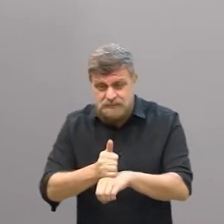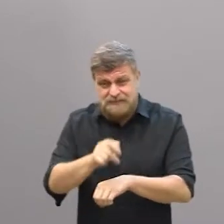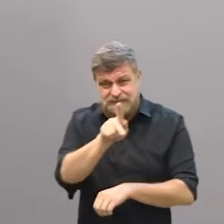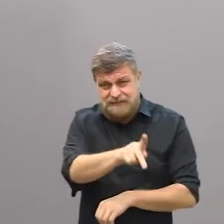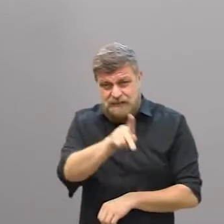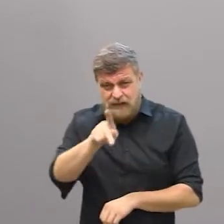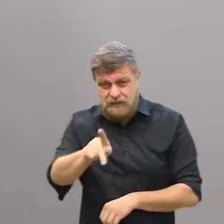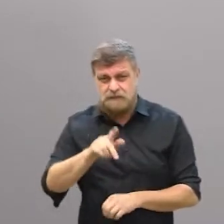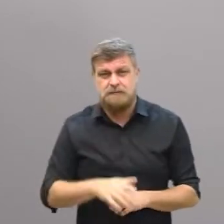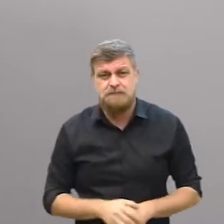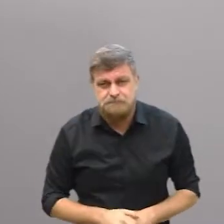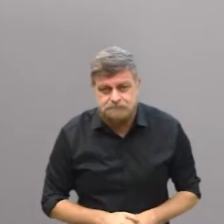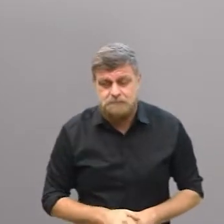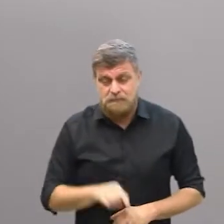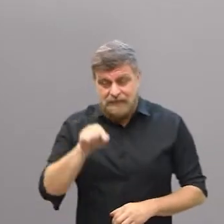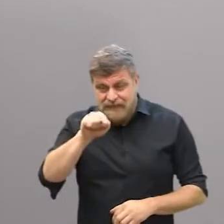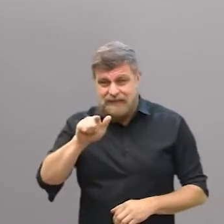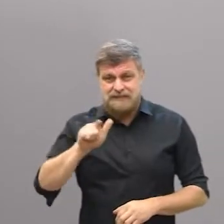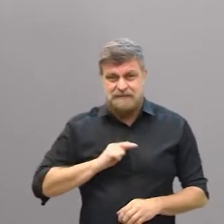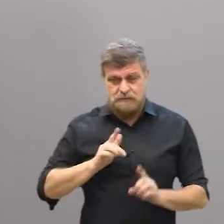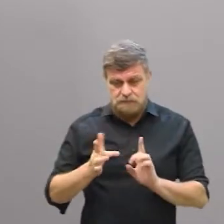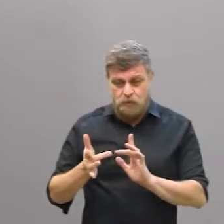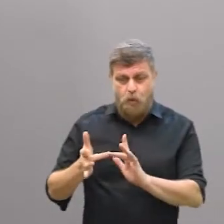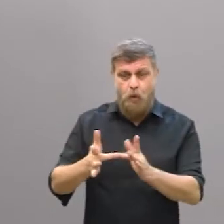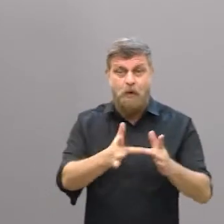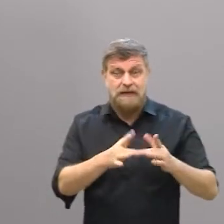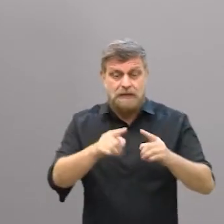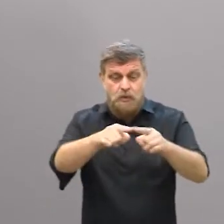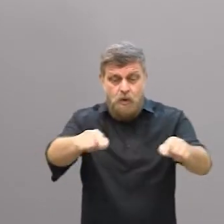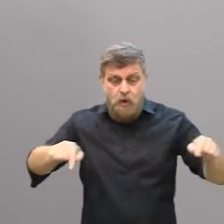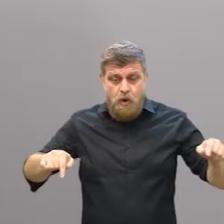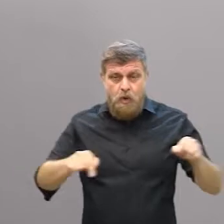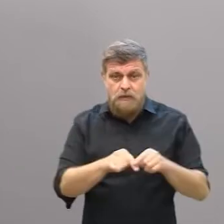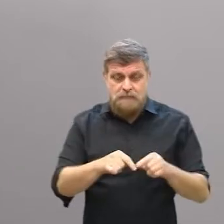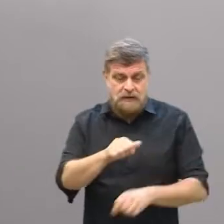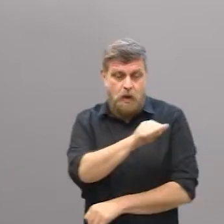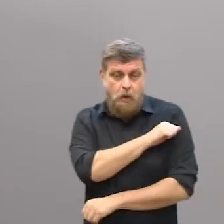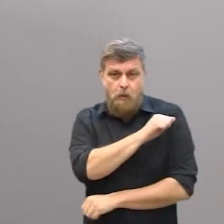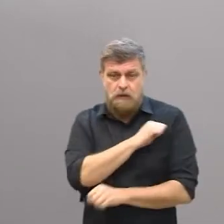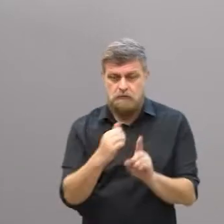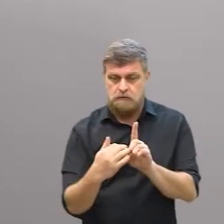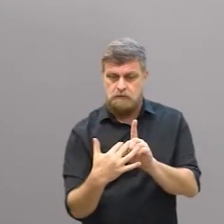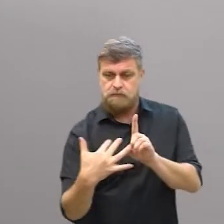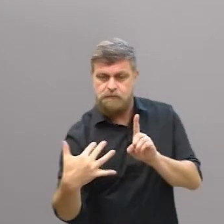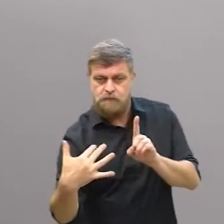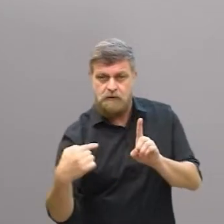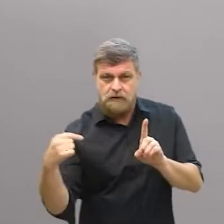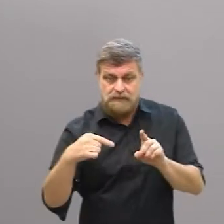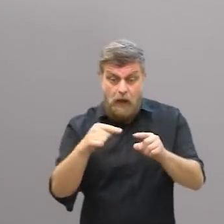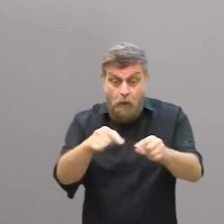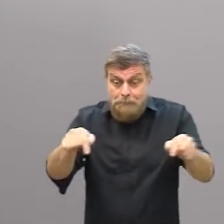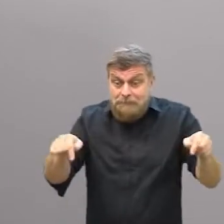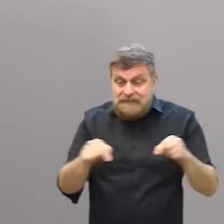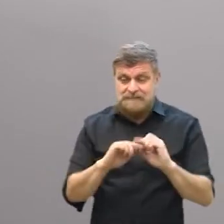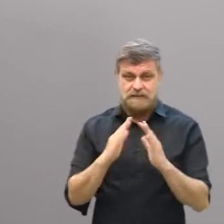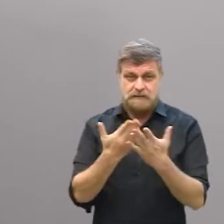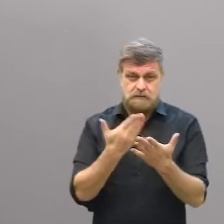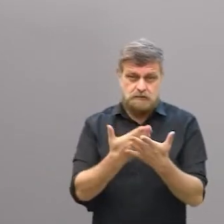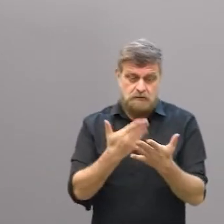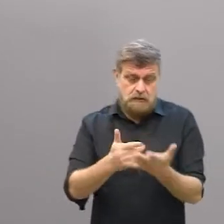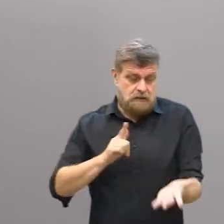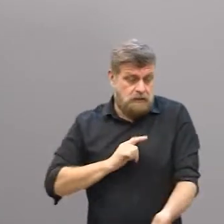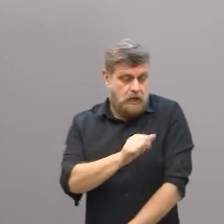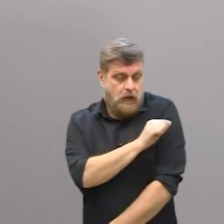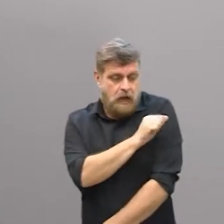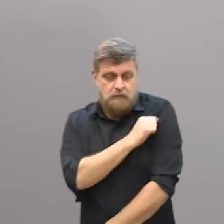que pensar que os professores eles estão interagindo num espaço relativamente determinado, que é uma sala de